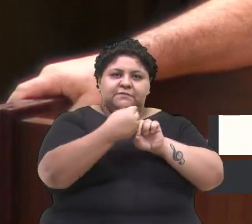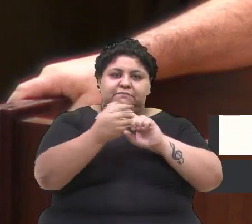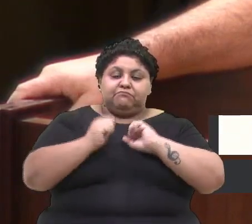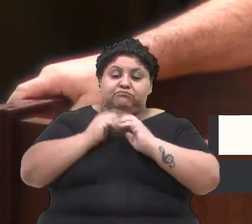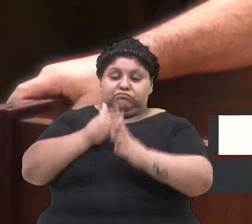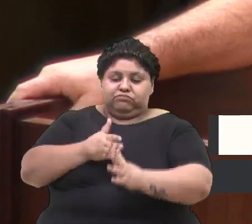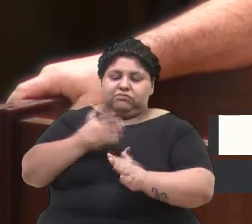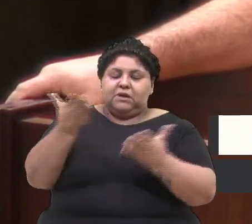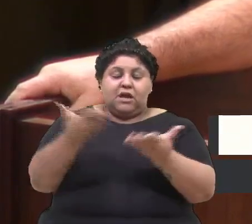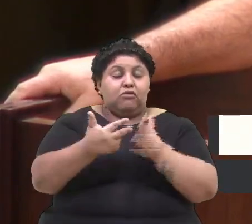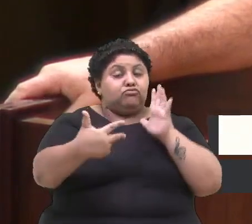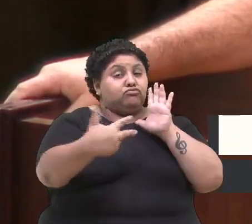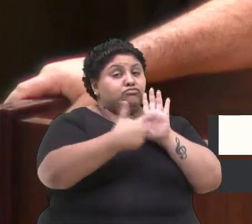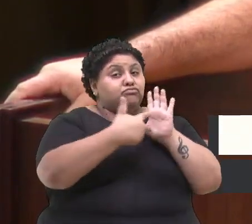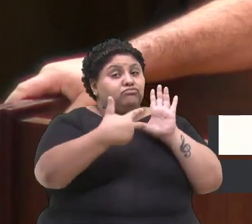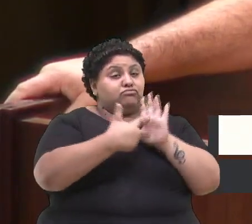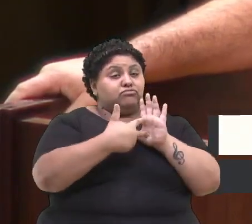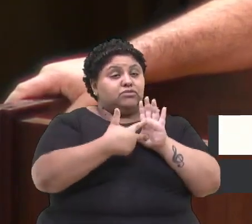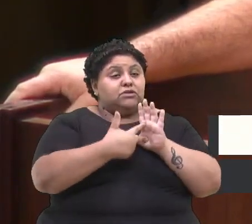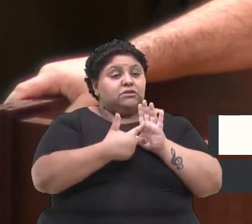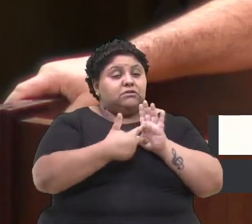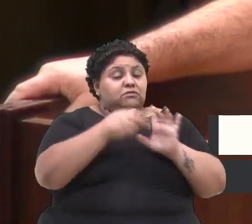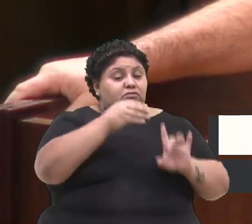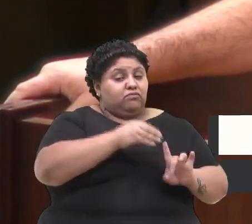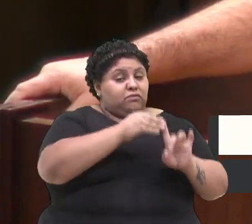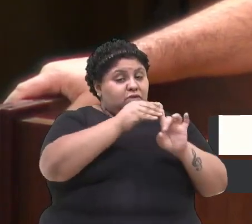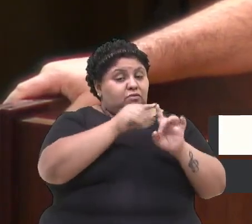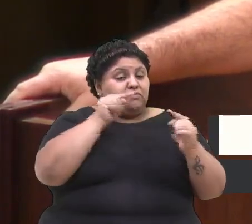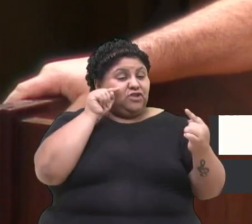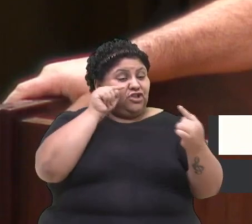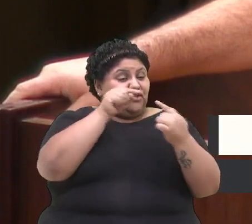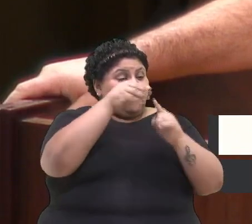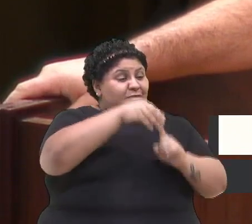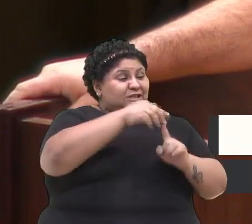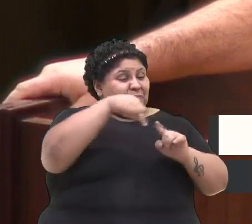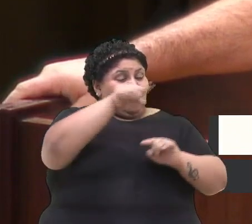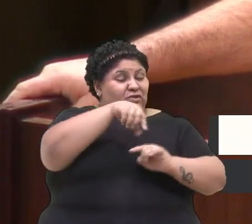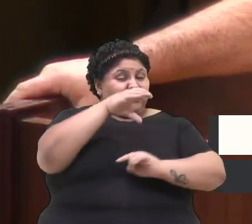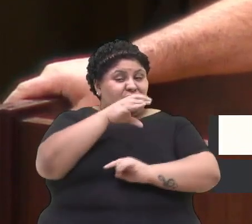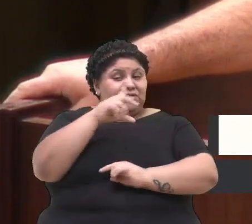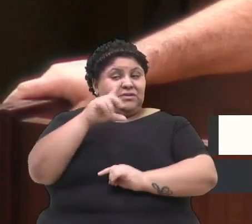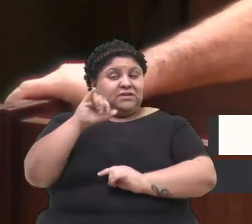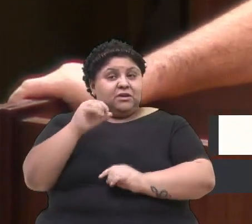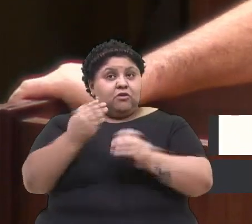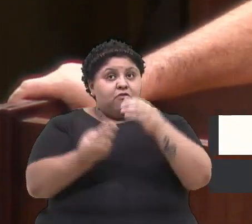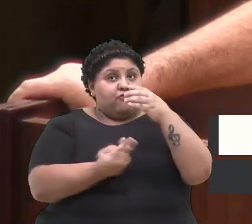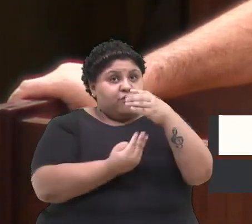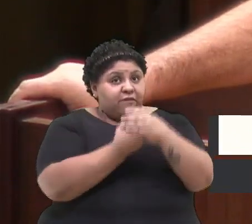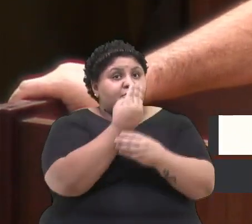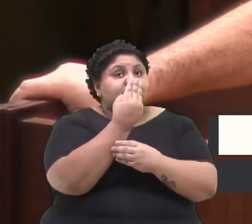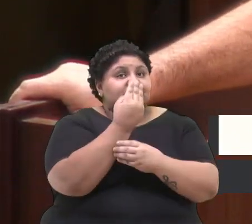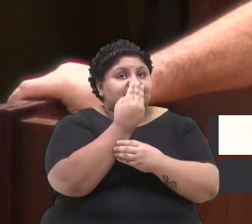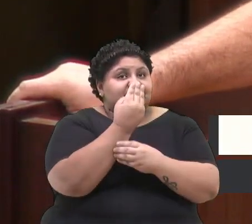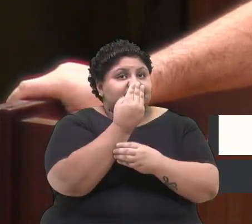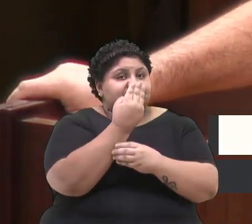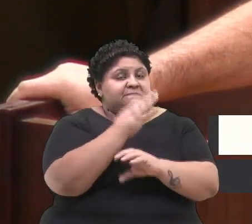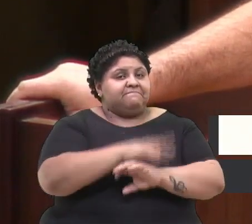atenção porque um alvo principal da nossa CPI foi a Fundação Universidade de Caxias do Sul.